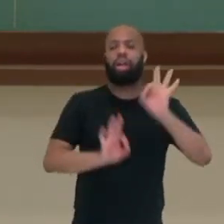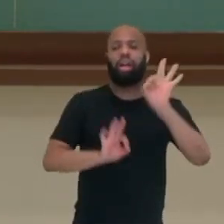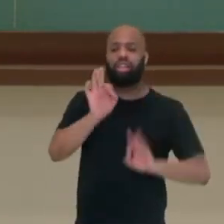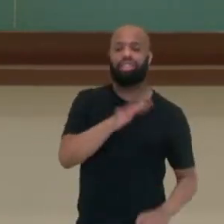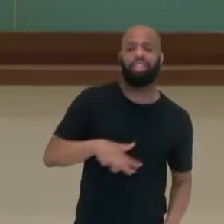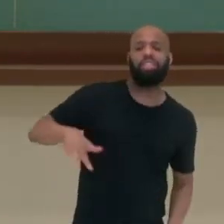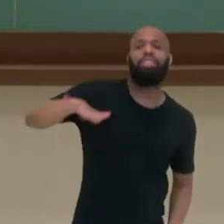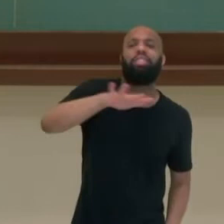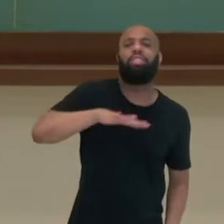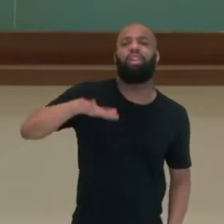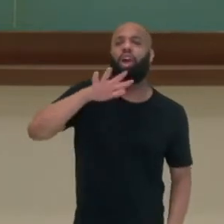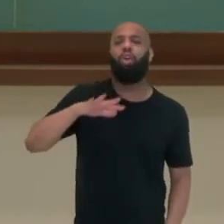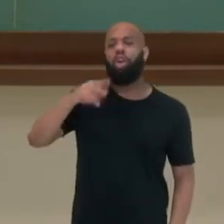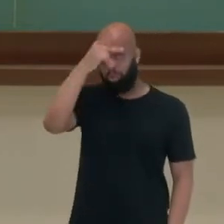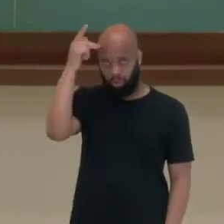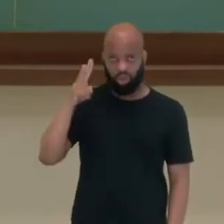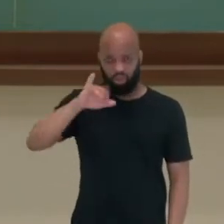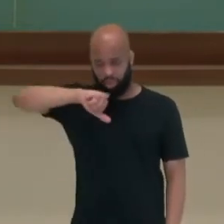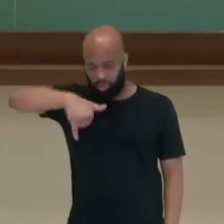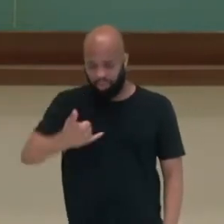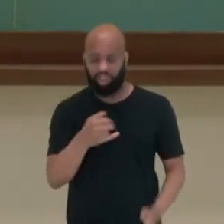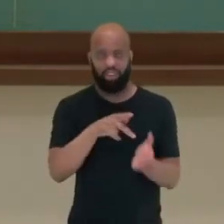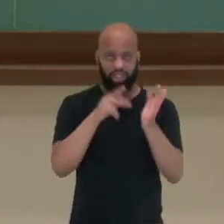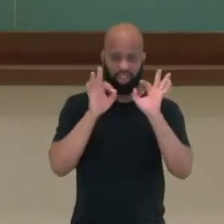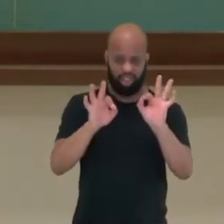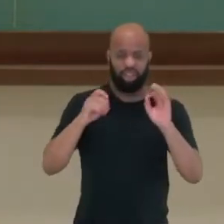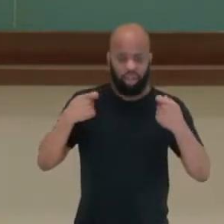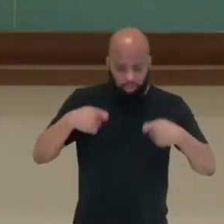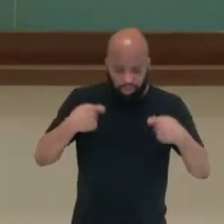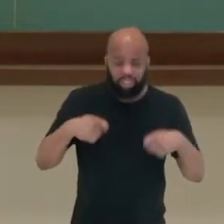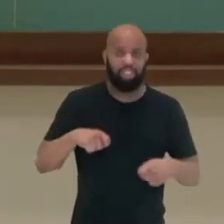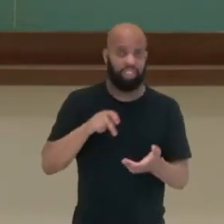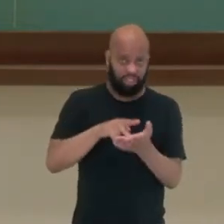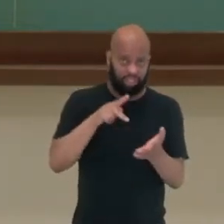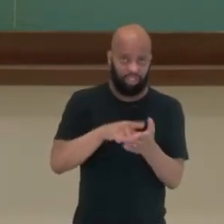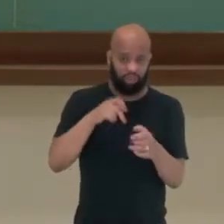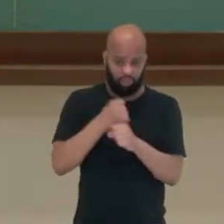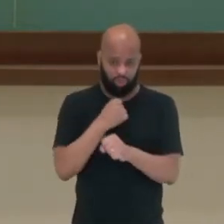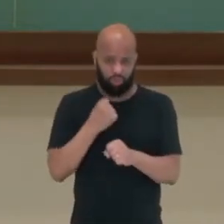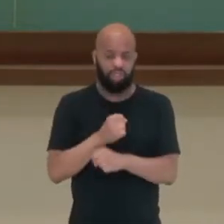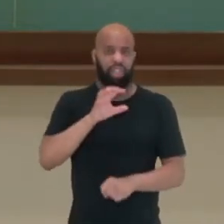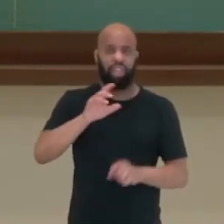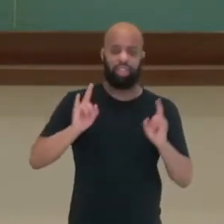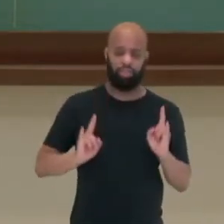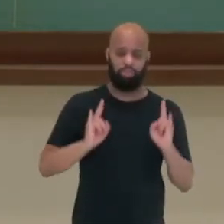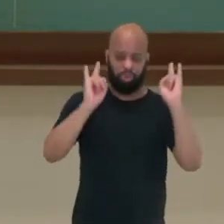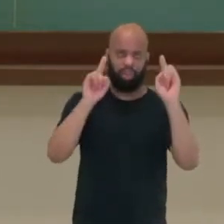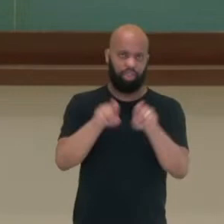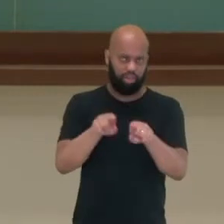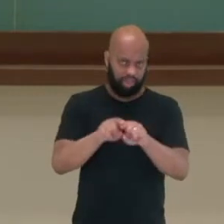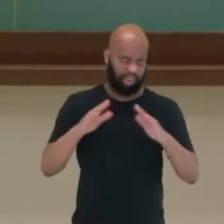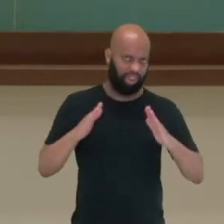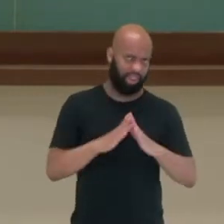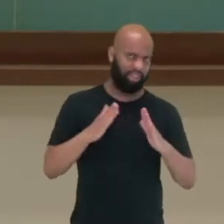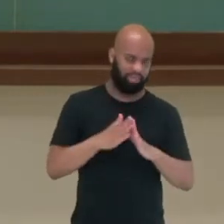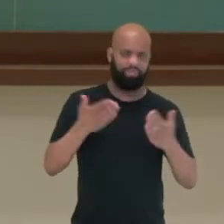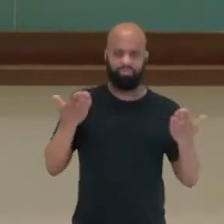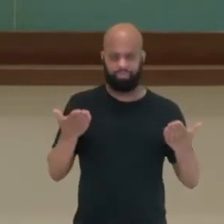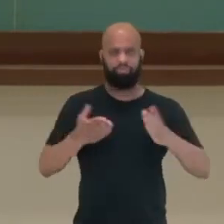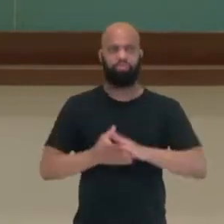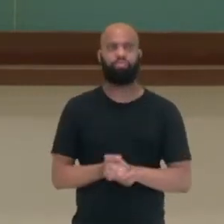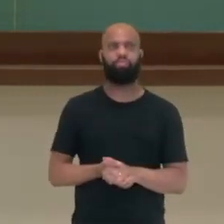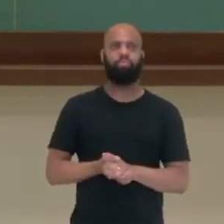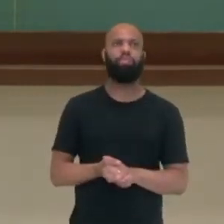ao entretenimento das pessoas, se é realmente necessário construir aquele prédio, aquela casa, aquele bem material